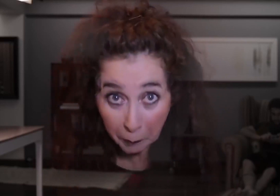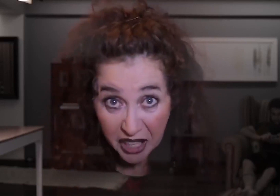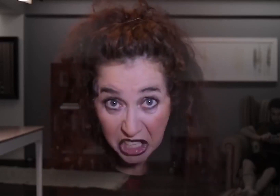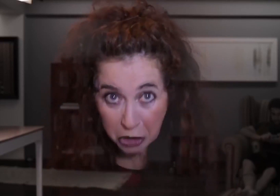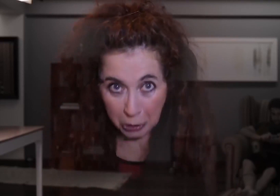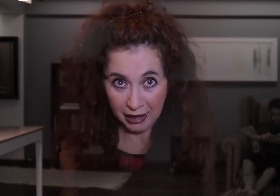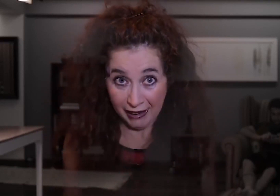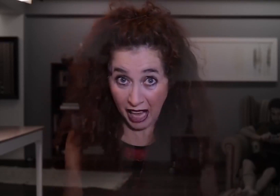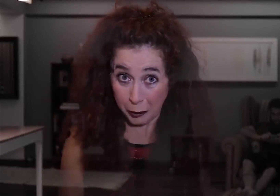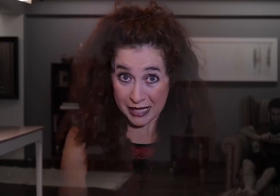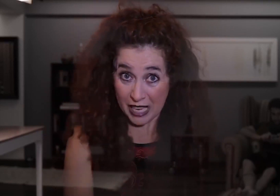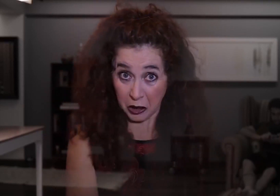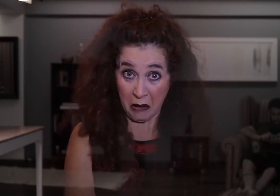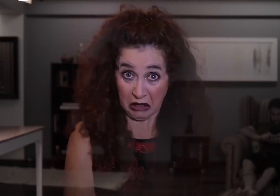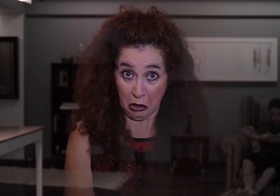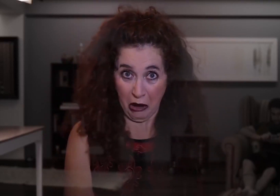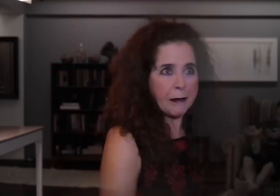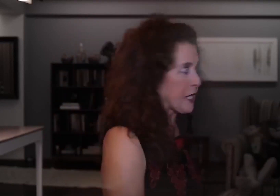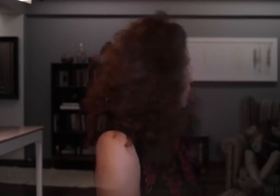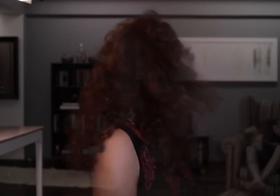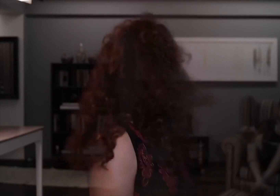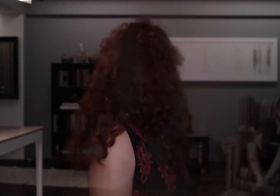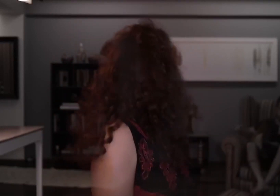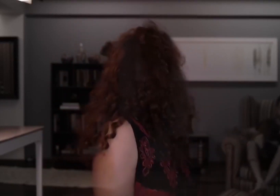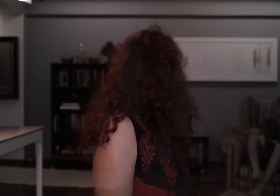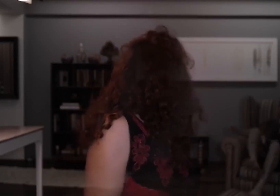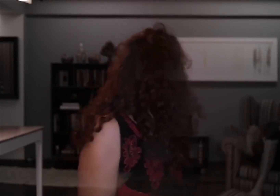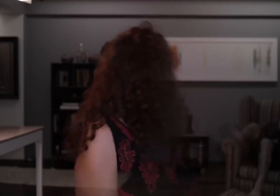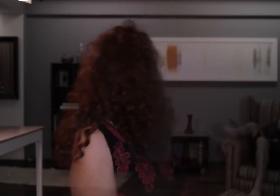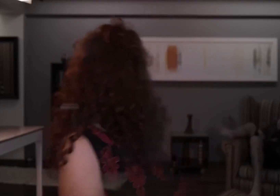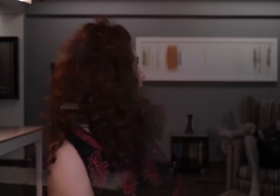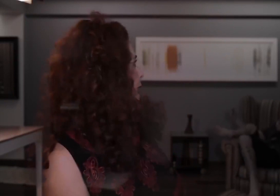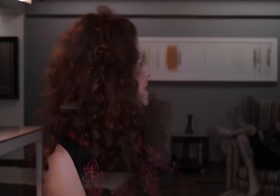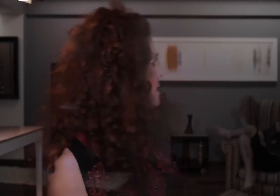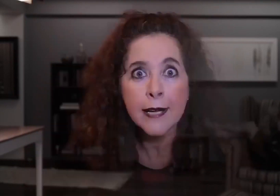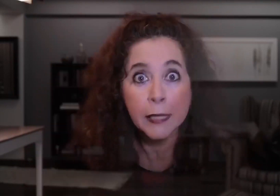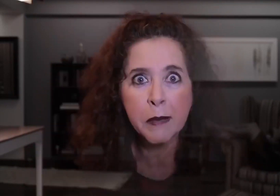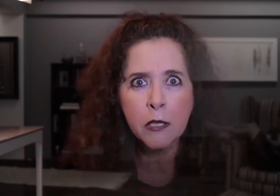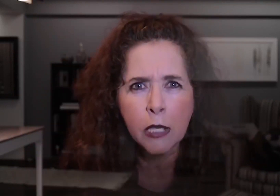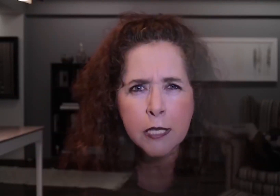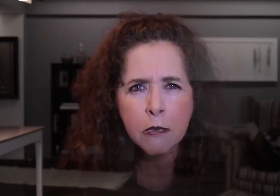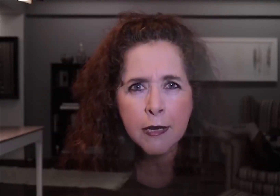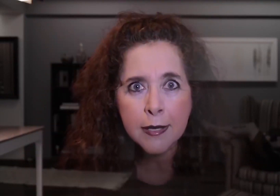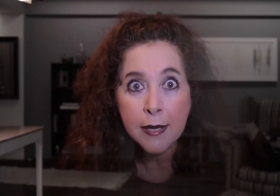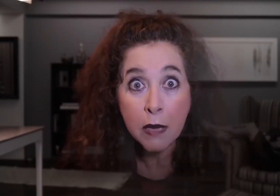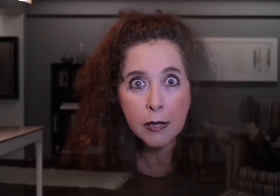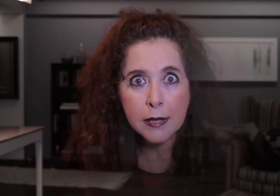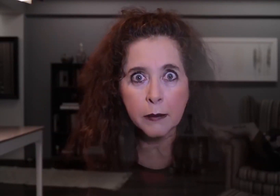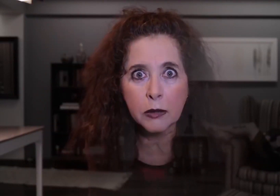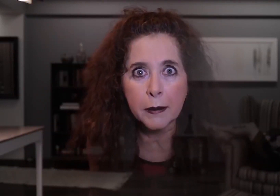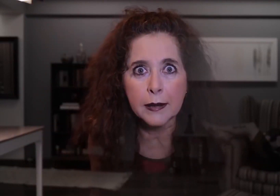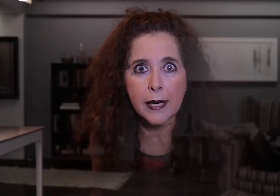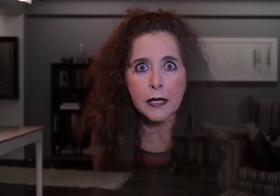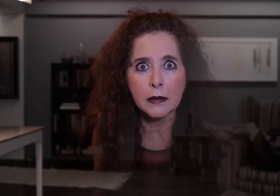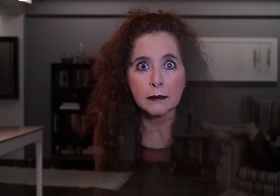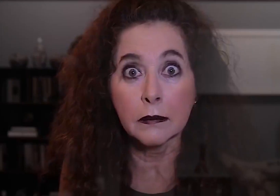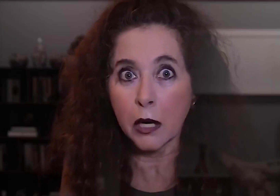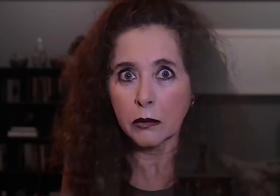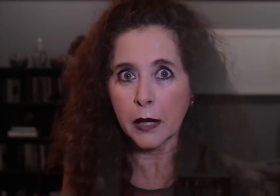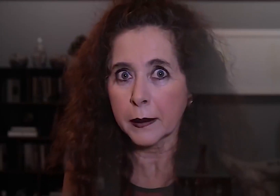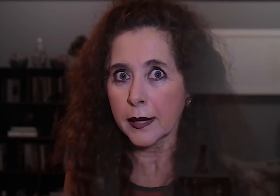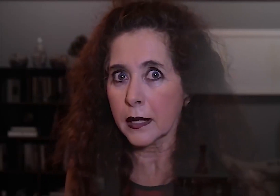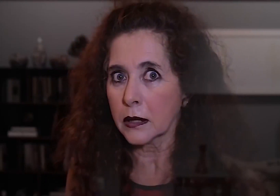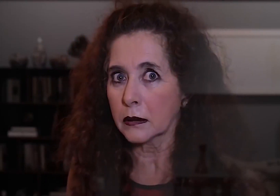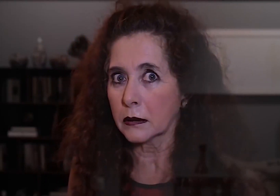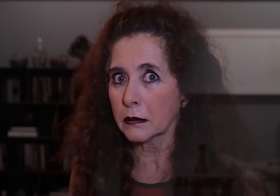sou idiota e que eu não sei quem ele é. O Eupídio, lá do passado que me matou. Pensa que eu não sei quem você é, não? Hein? Tá pensando que eu nasci ontem? Eu